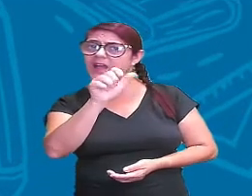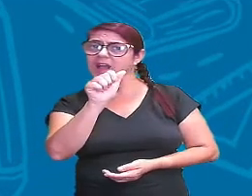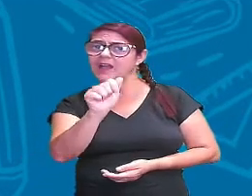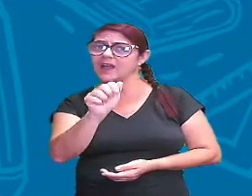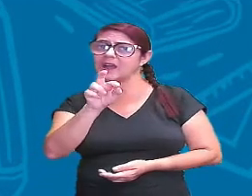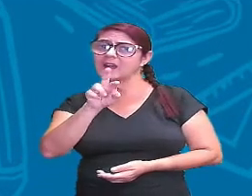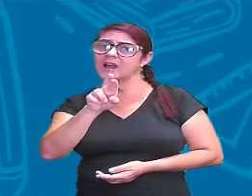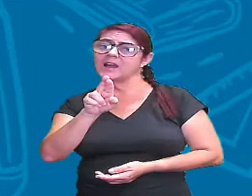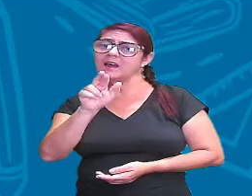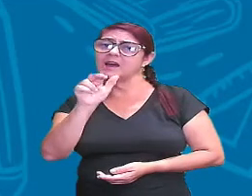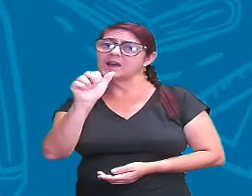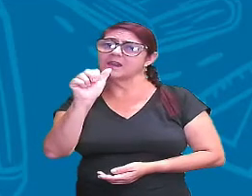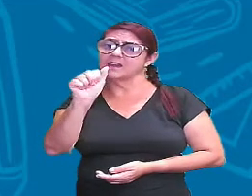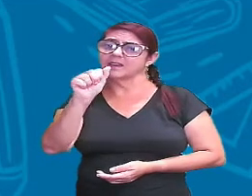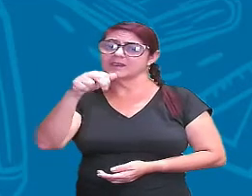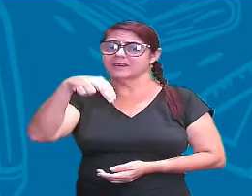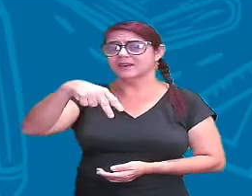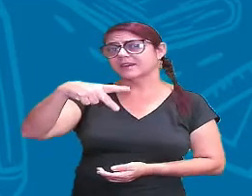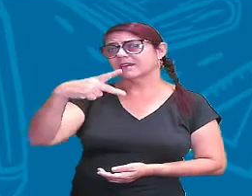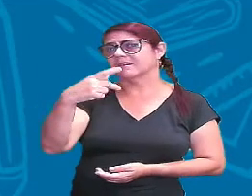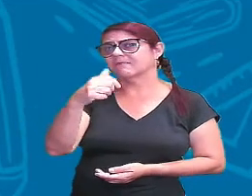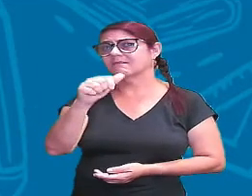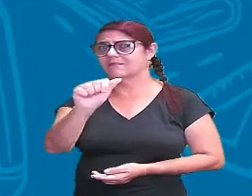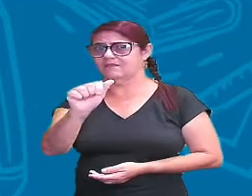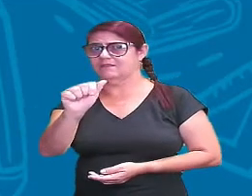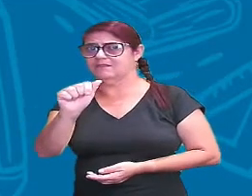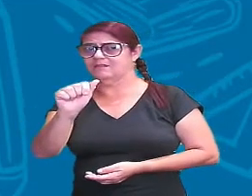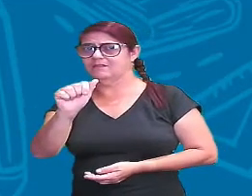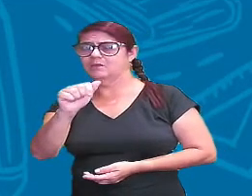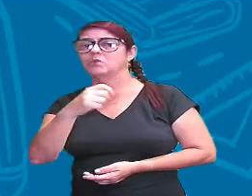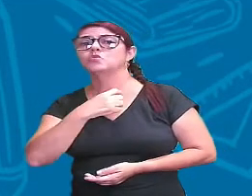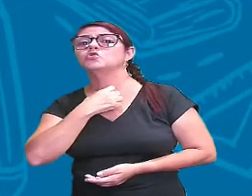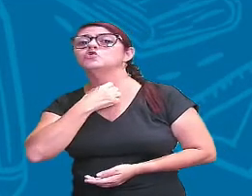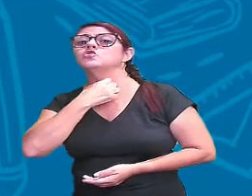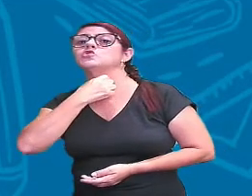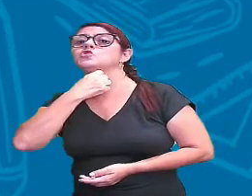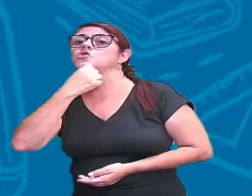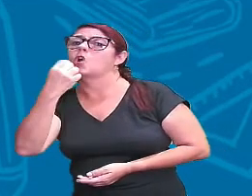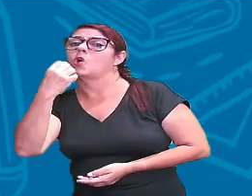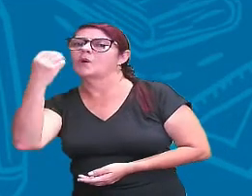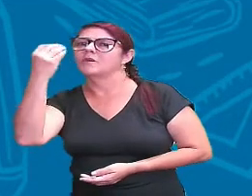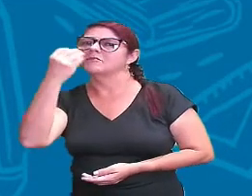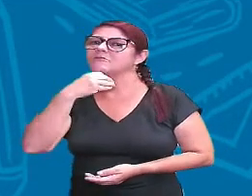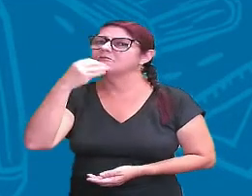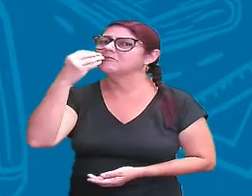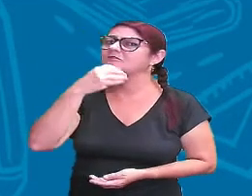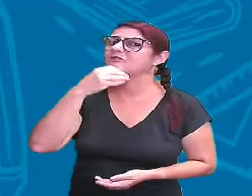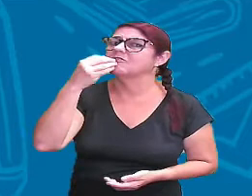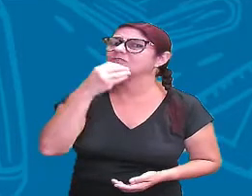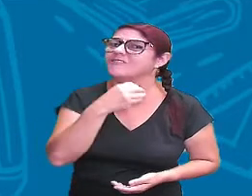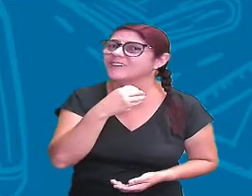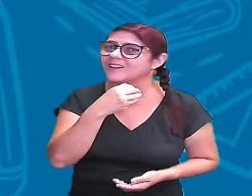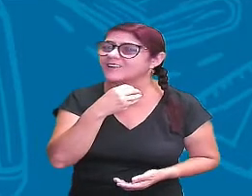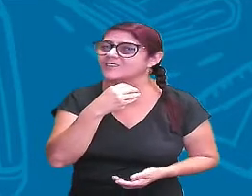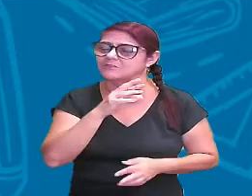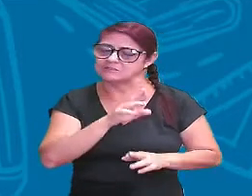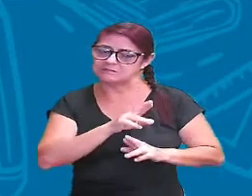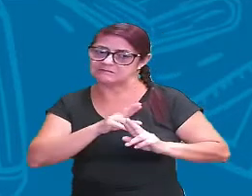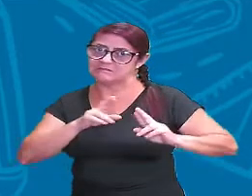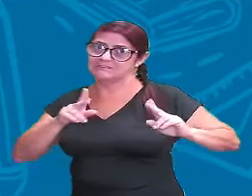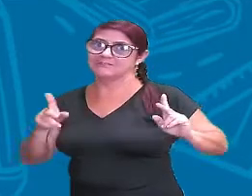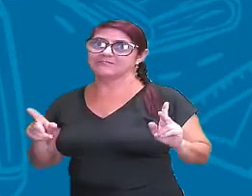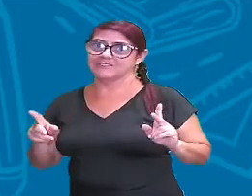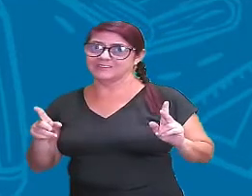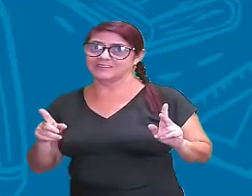para falar. Quando a gente fala aranha, estão percebendo? Então, esse som